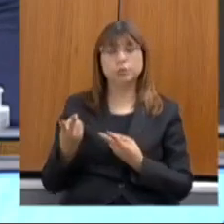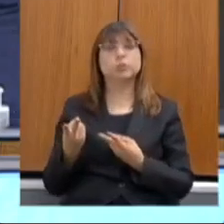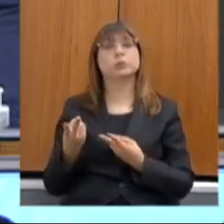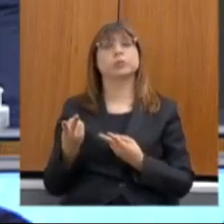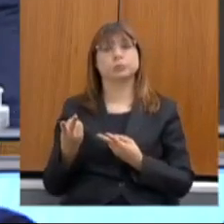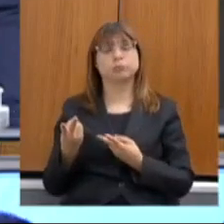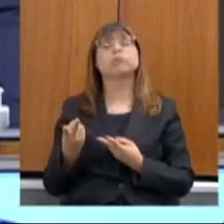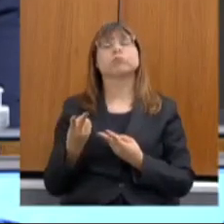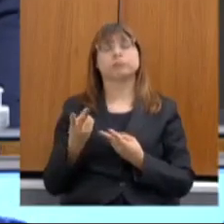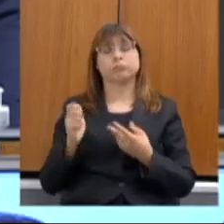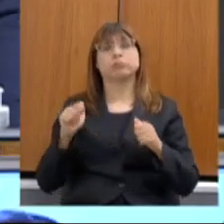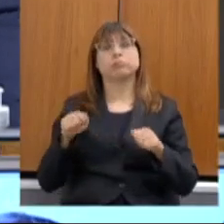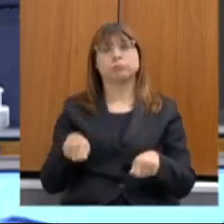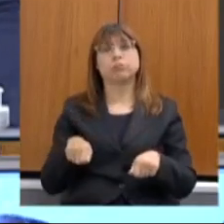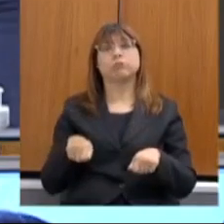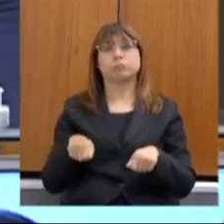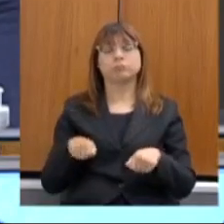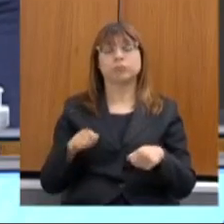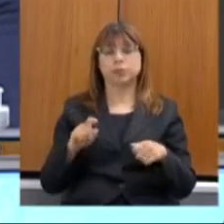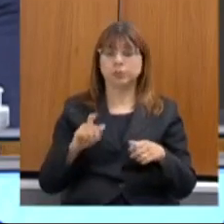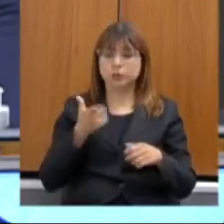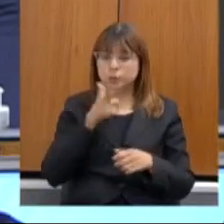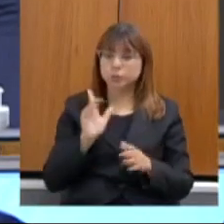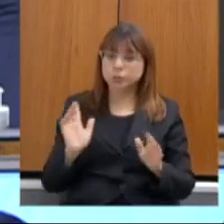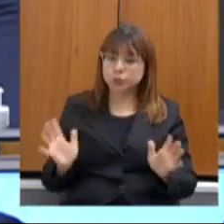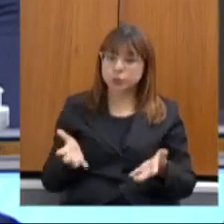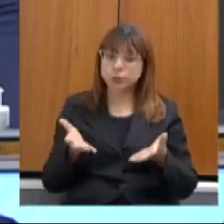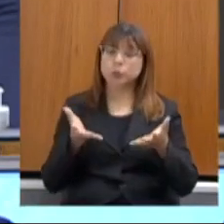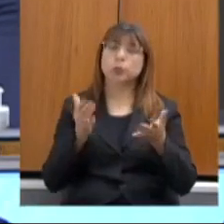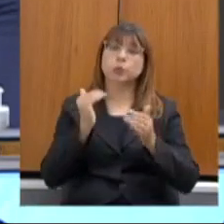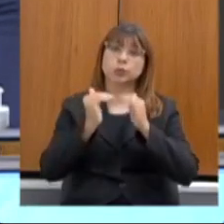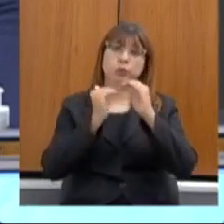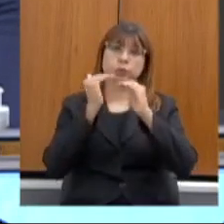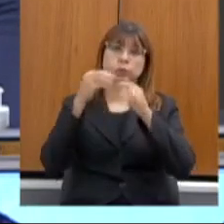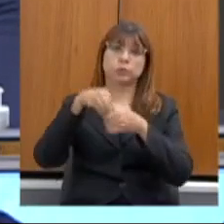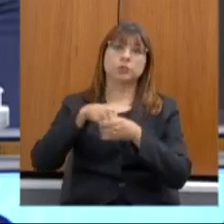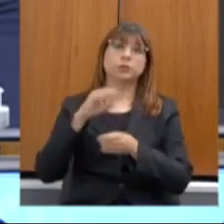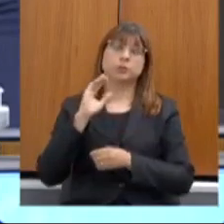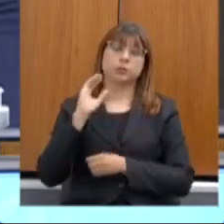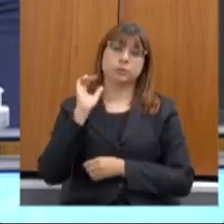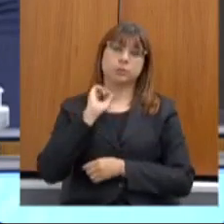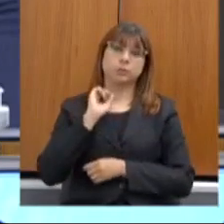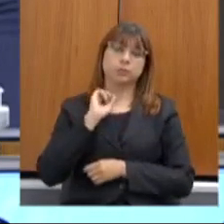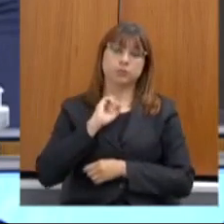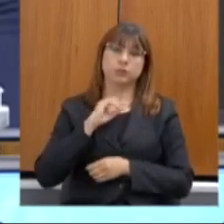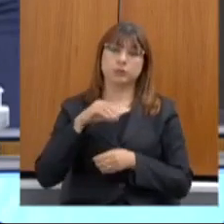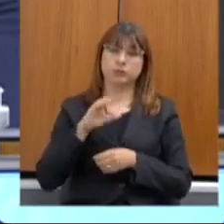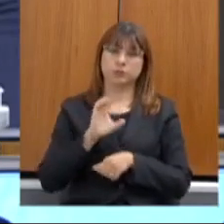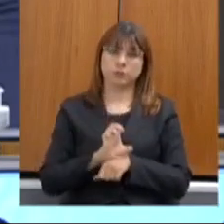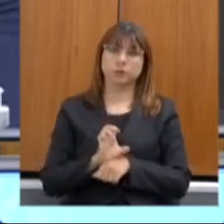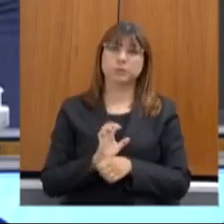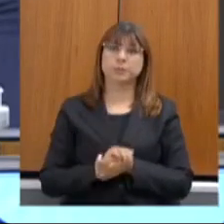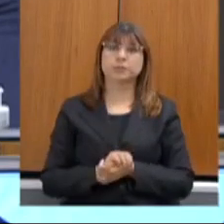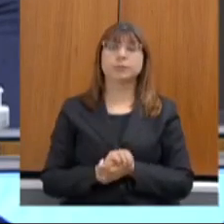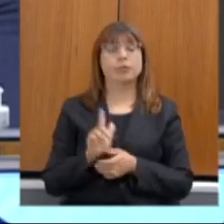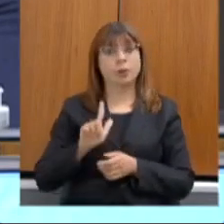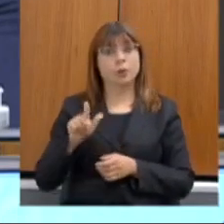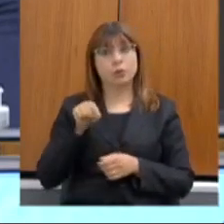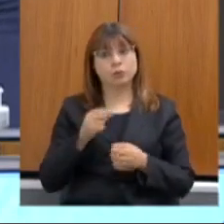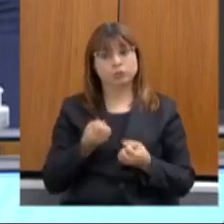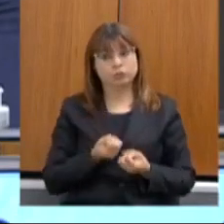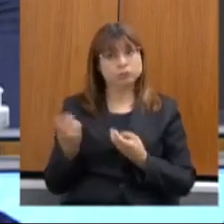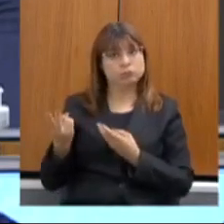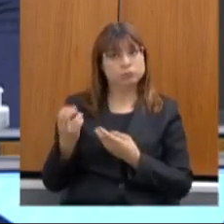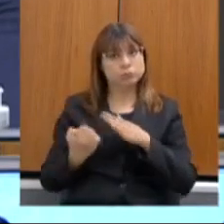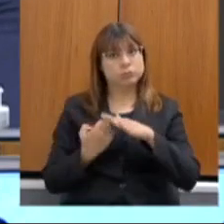outra ferramenta de propulsão ao desenvolvimento do estado e obviamente e esse que essa ativação